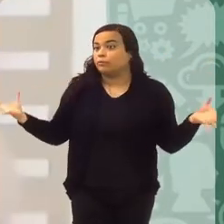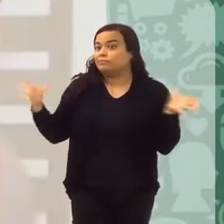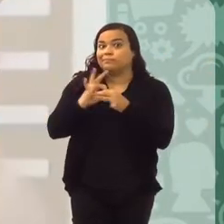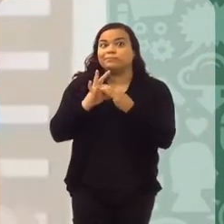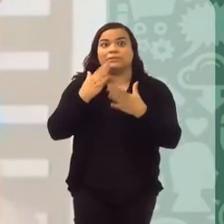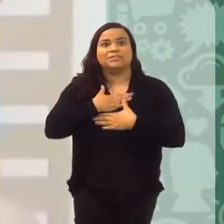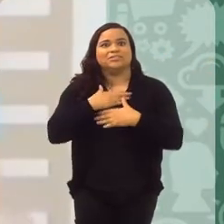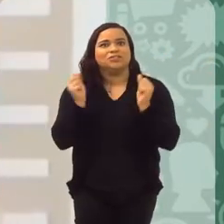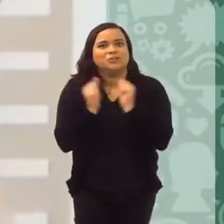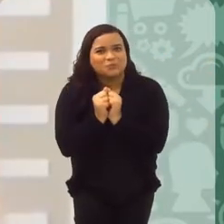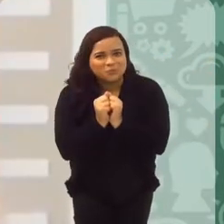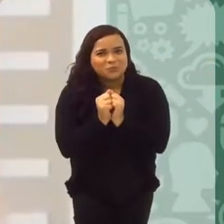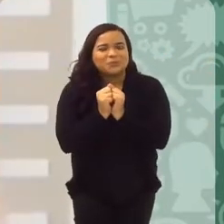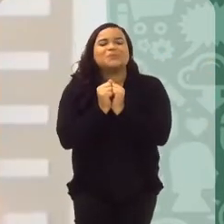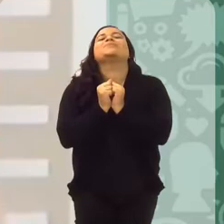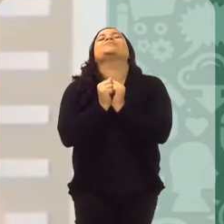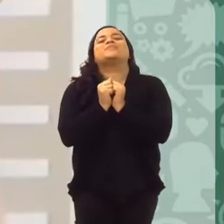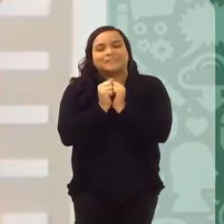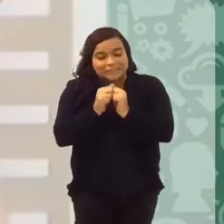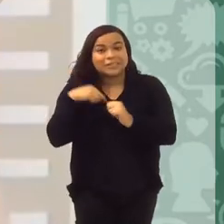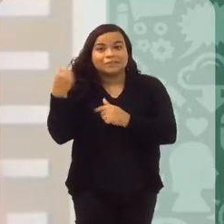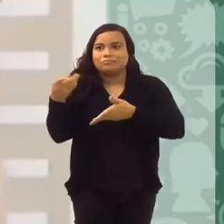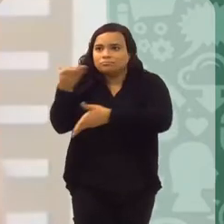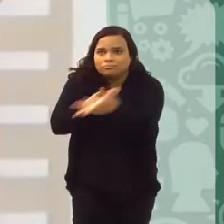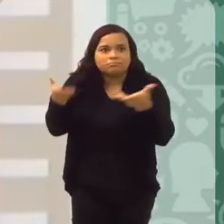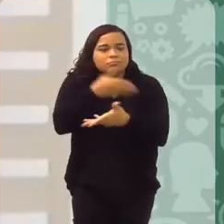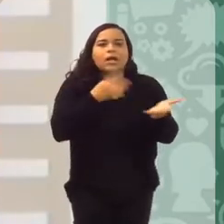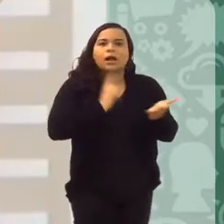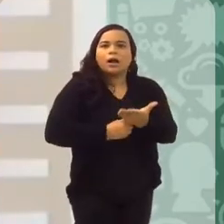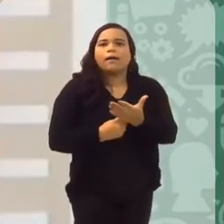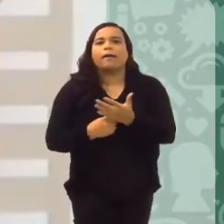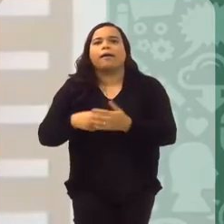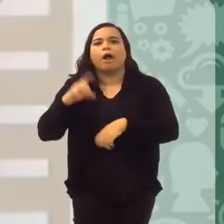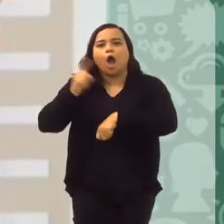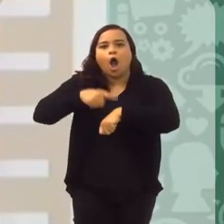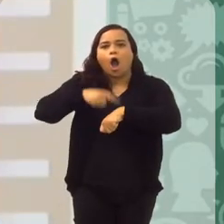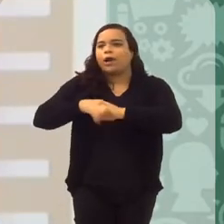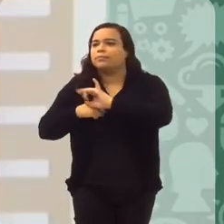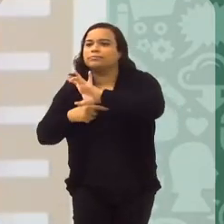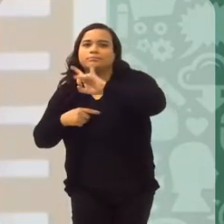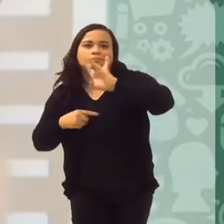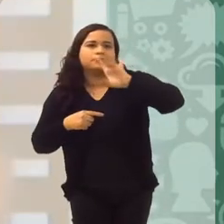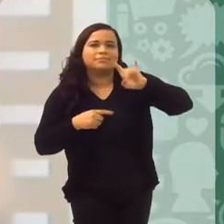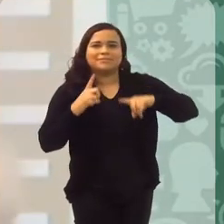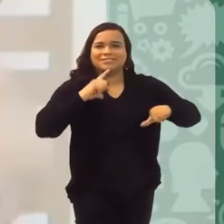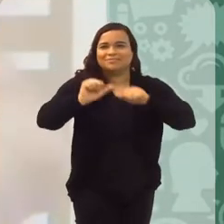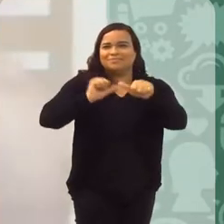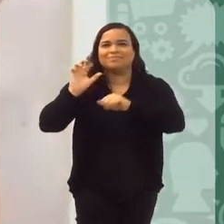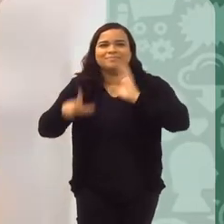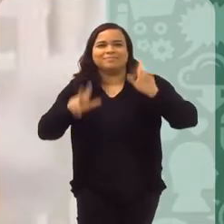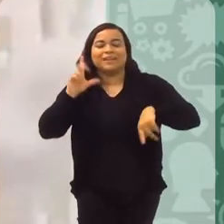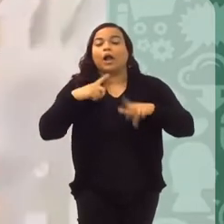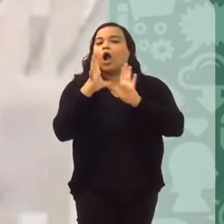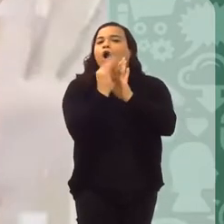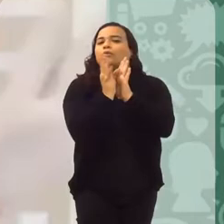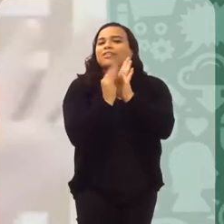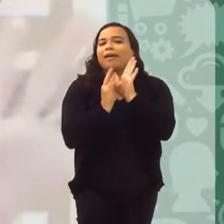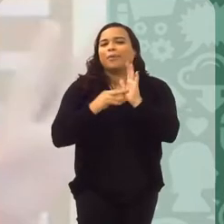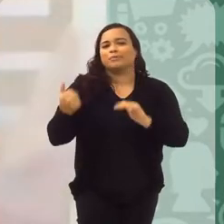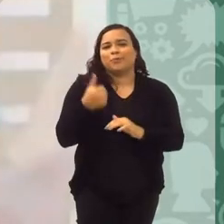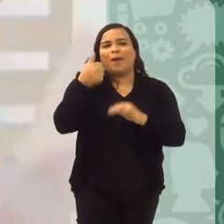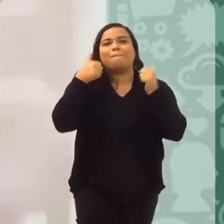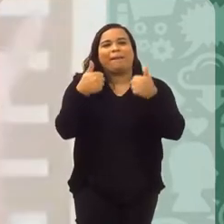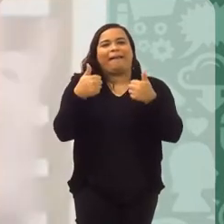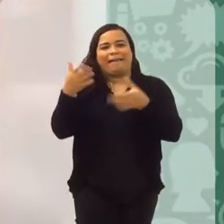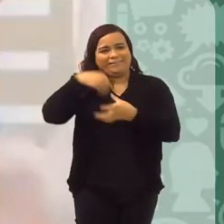entraram nessa ciranda. Então, a gente combinou de cada hora ser uma. Então, para a gente ter conteúdo de qualidade